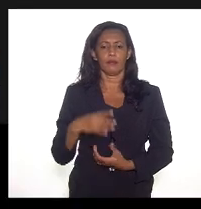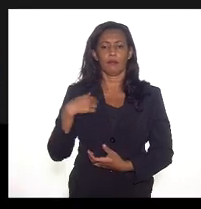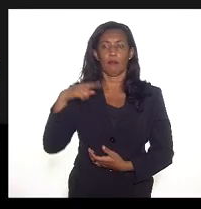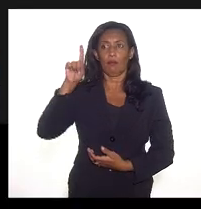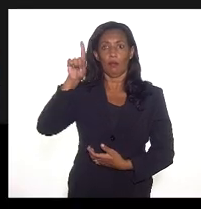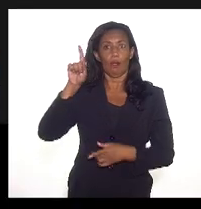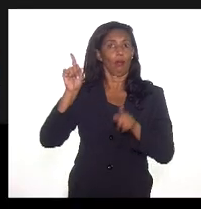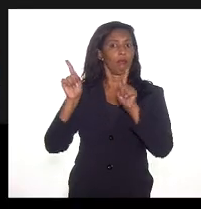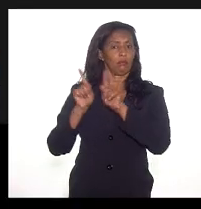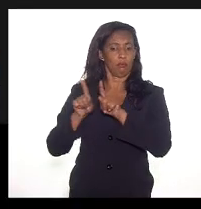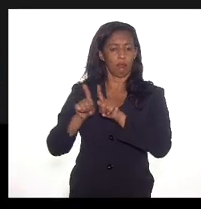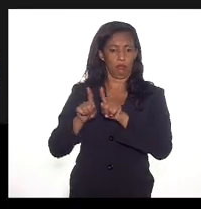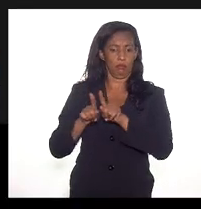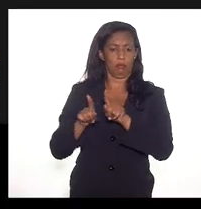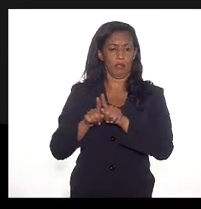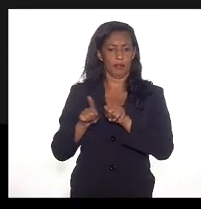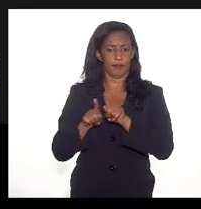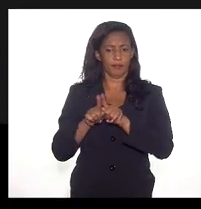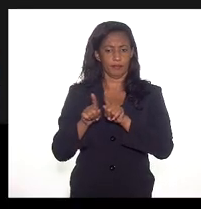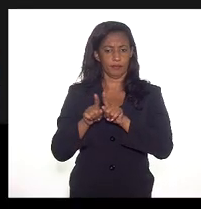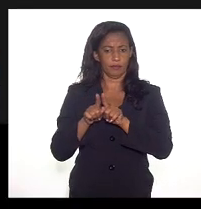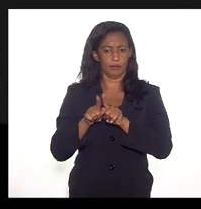Também eu. Também quero deixar aqui.